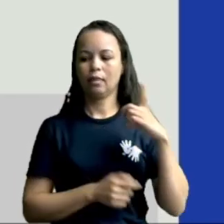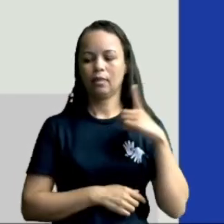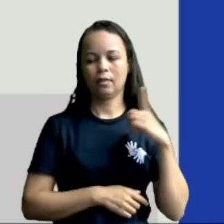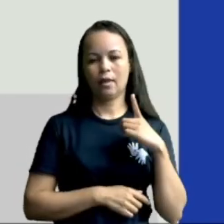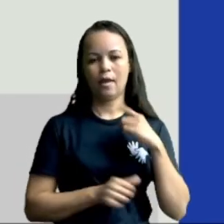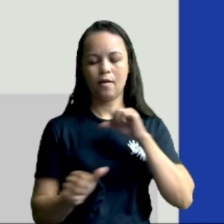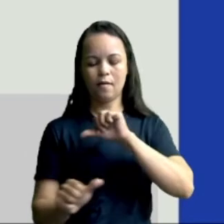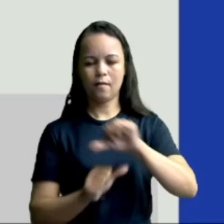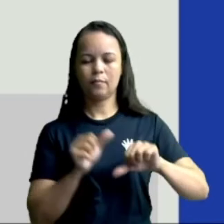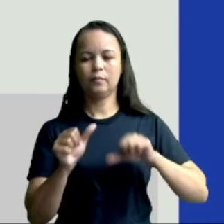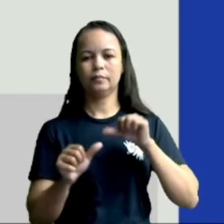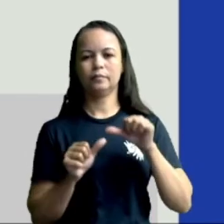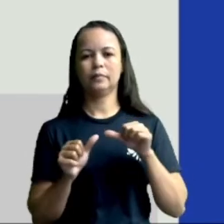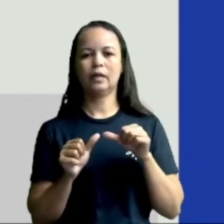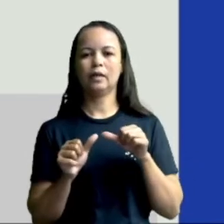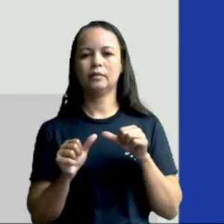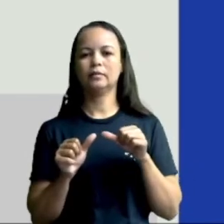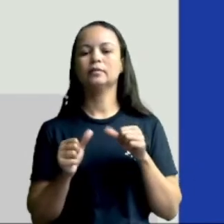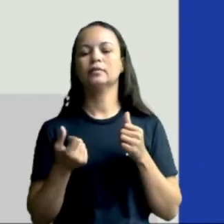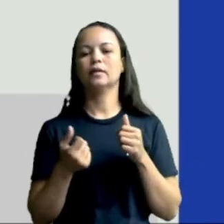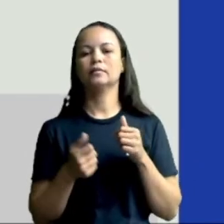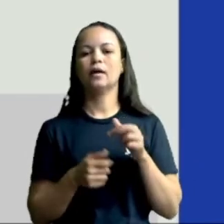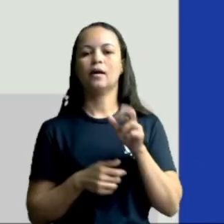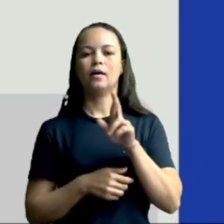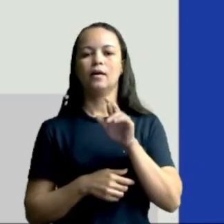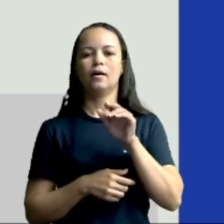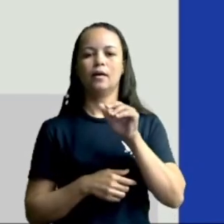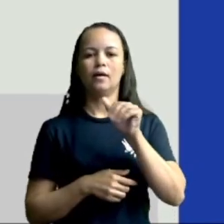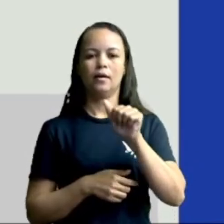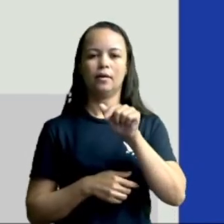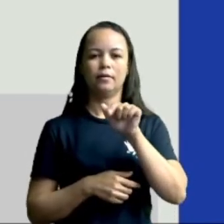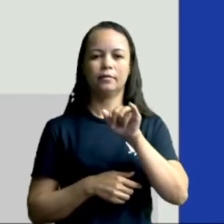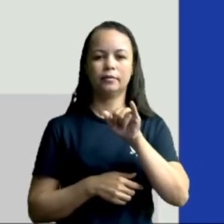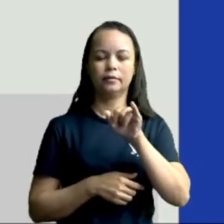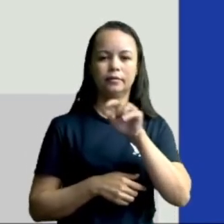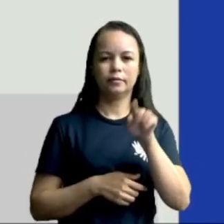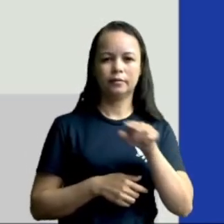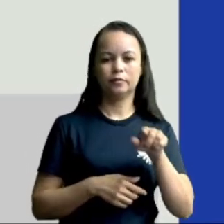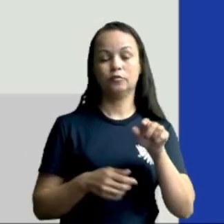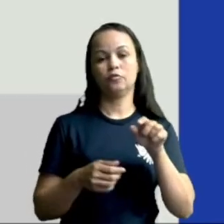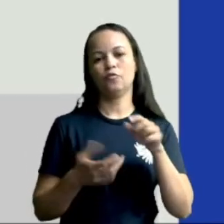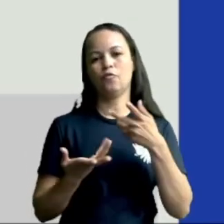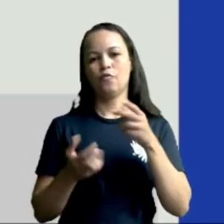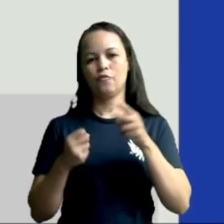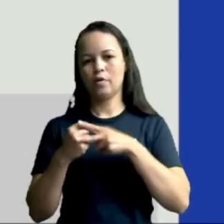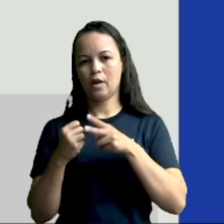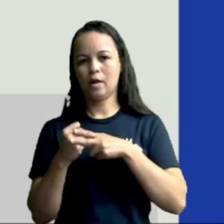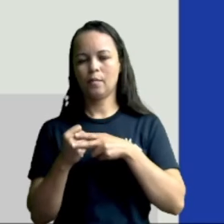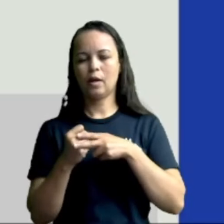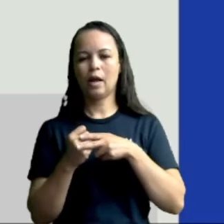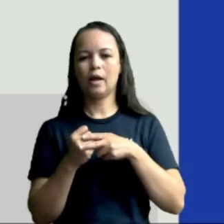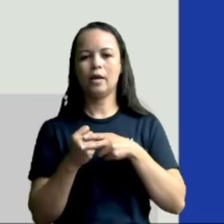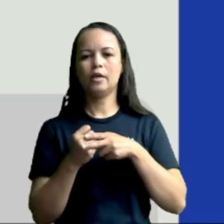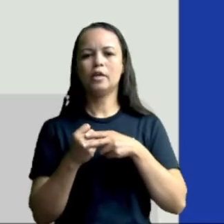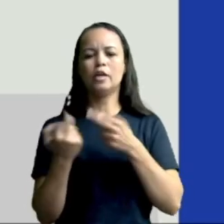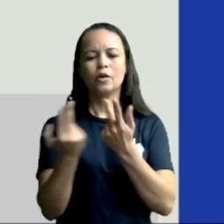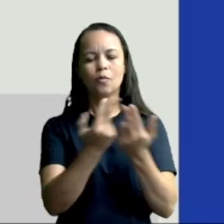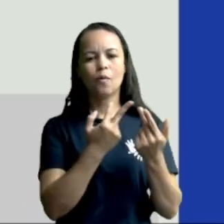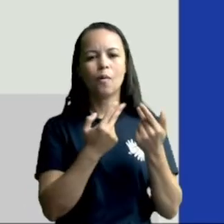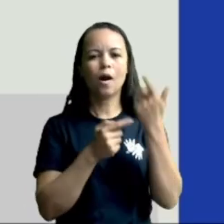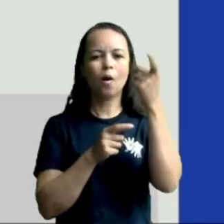uma mudança na raiz do verbo. Só que essa mudança ela é igual para todas as pessoas. Então, no